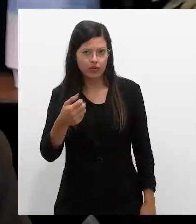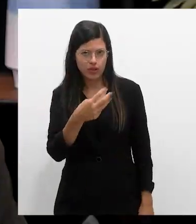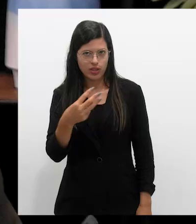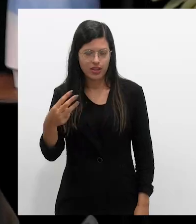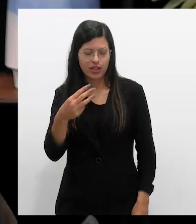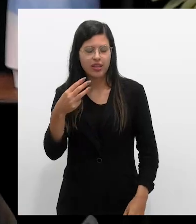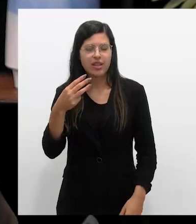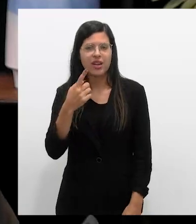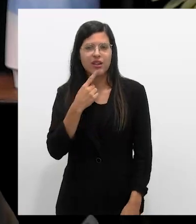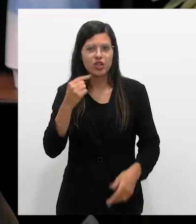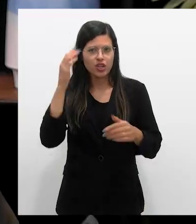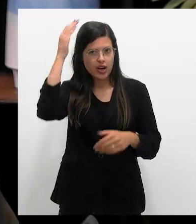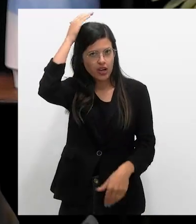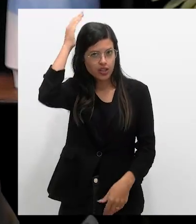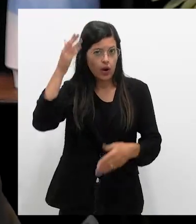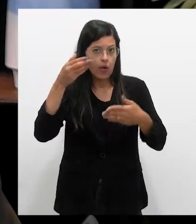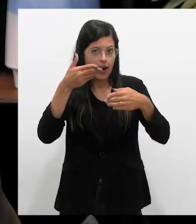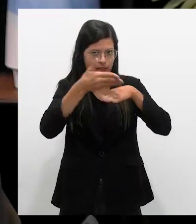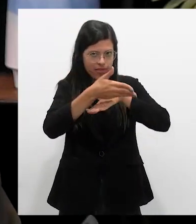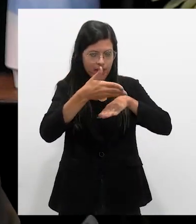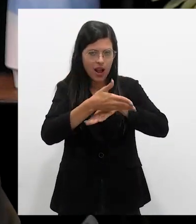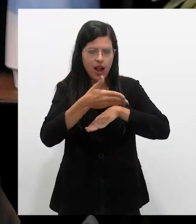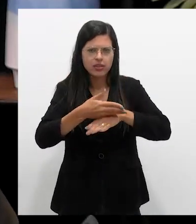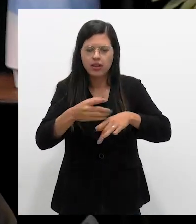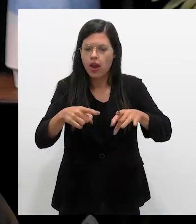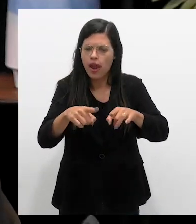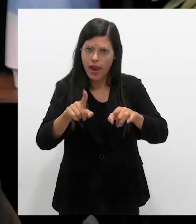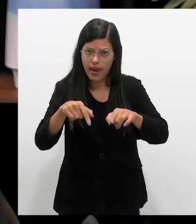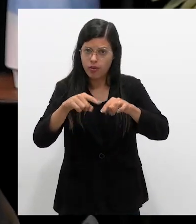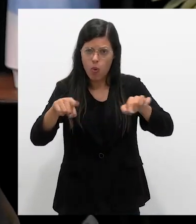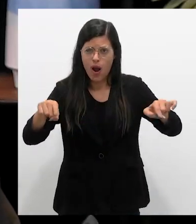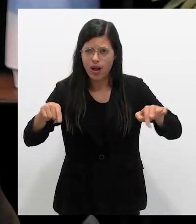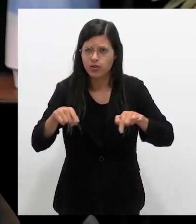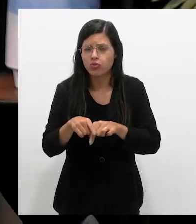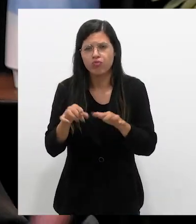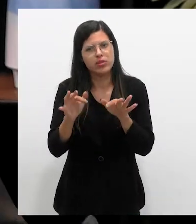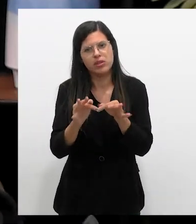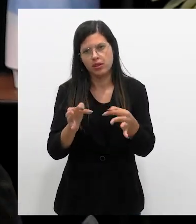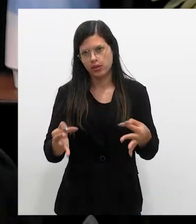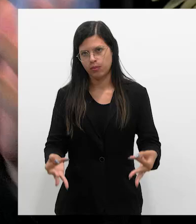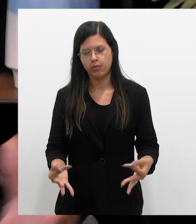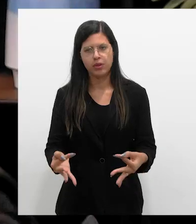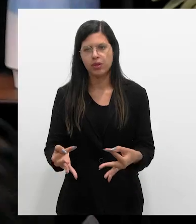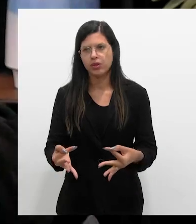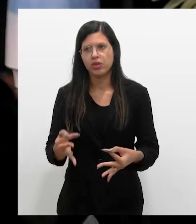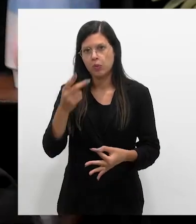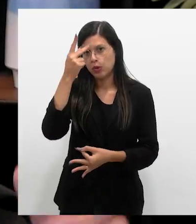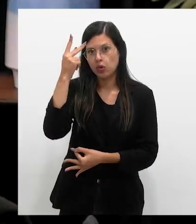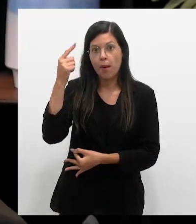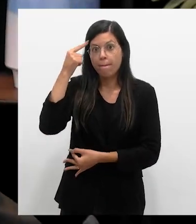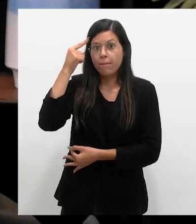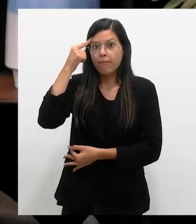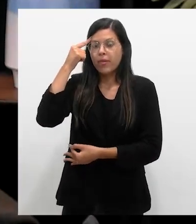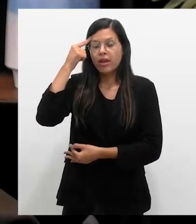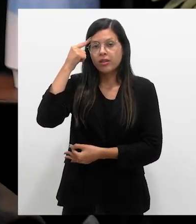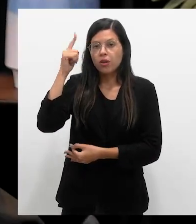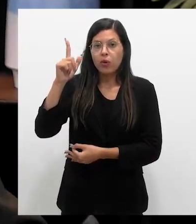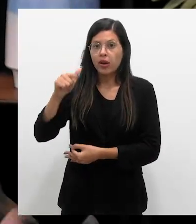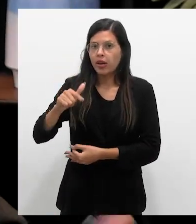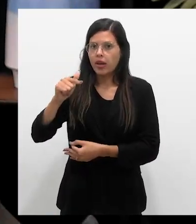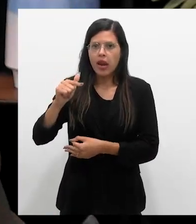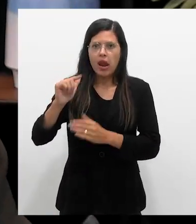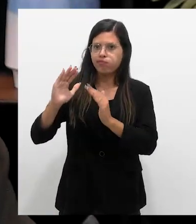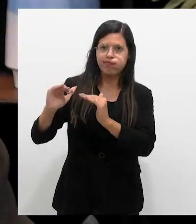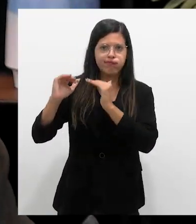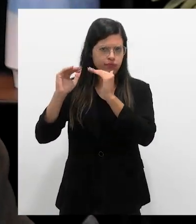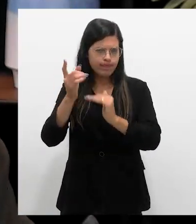aos 133 cardeais eleitores. São quartos simples, pessoas imaginam que é luxo, que é um hotel de 5 estrelas, nada disso.